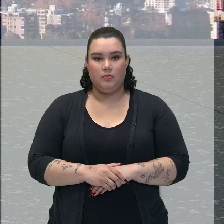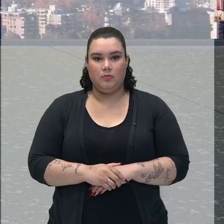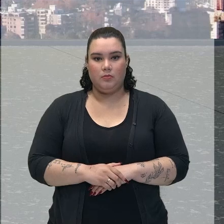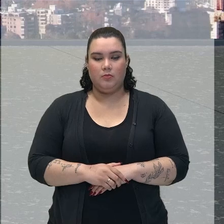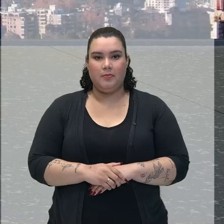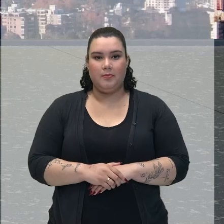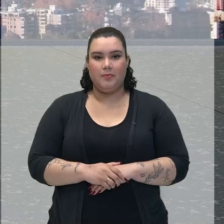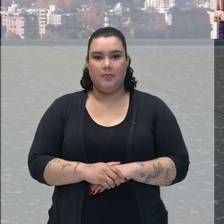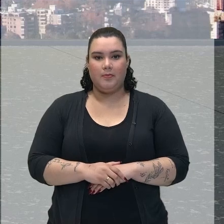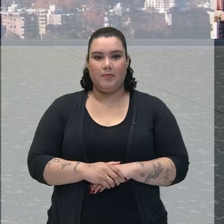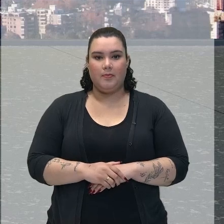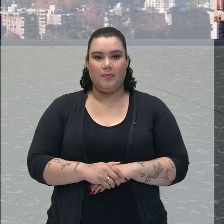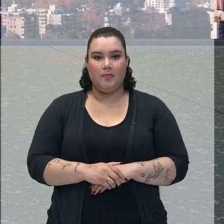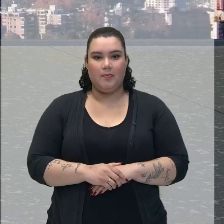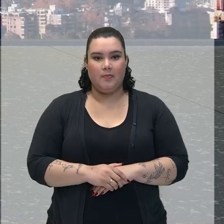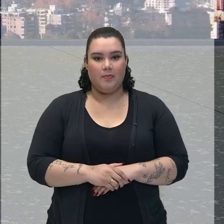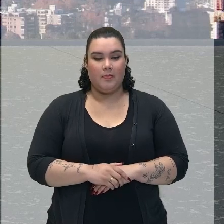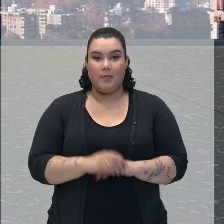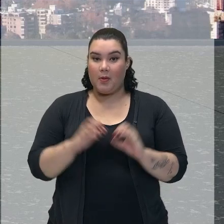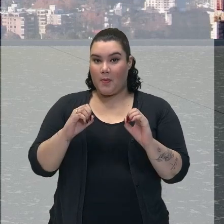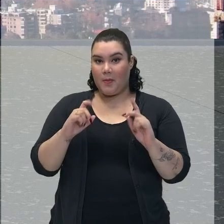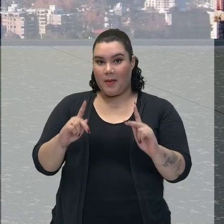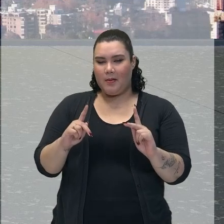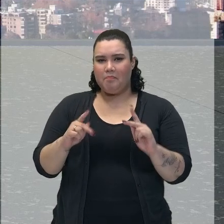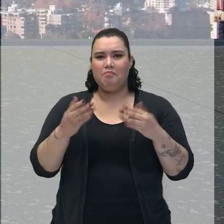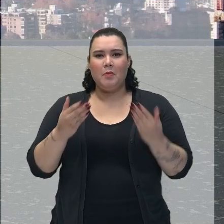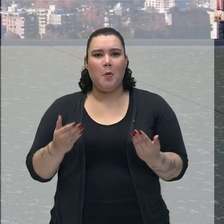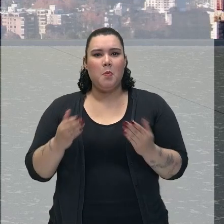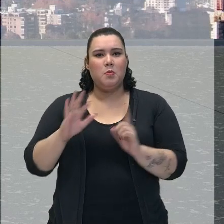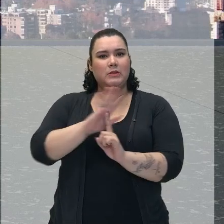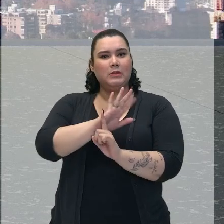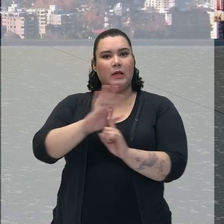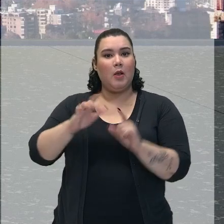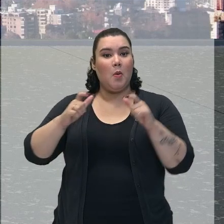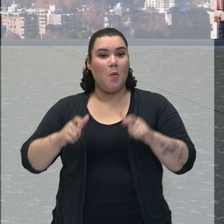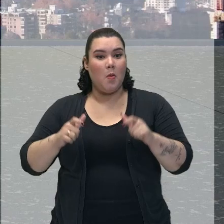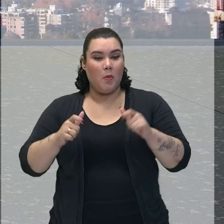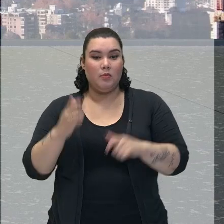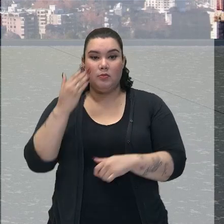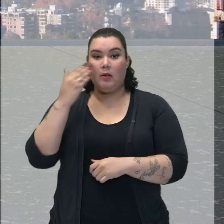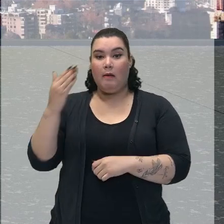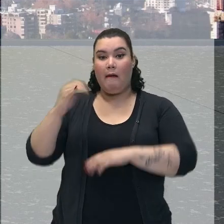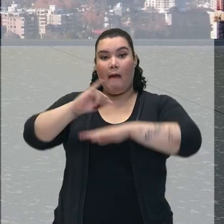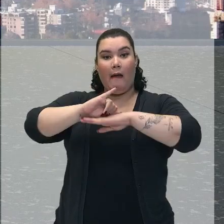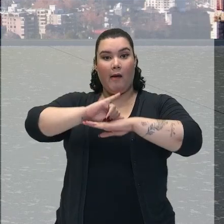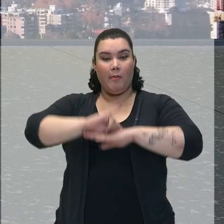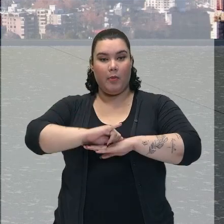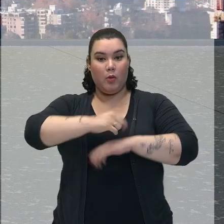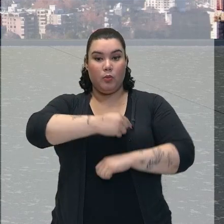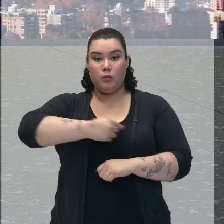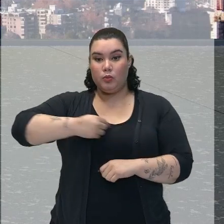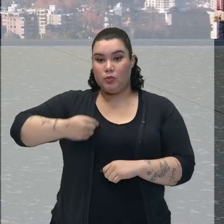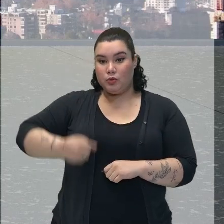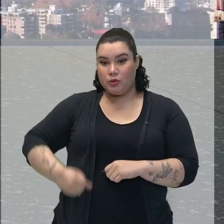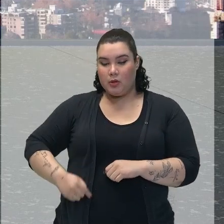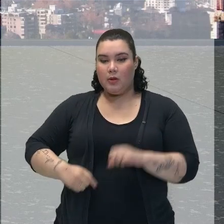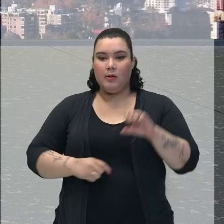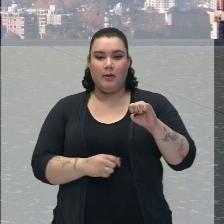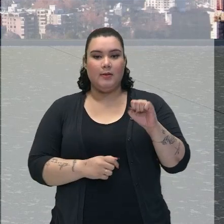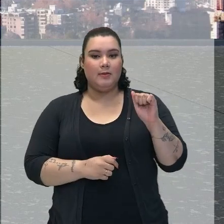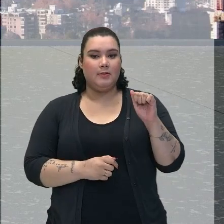de Chile. Ok, pessoal? Santiago do Chile é o nome da capital do Chile. E veja que linda cidade,